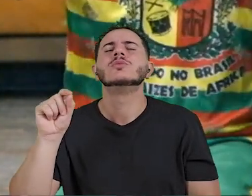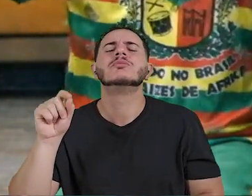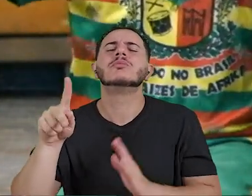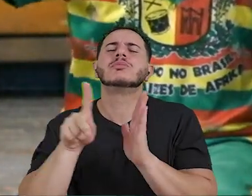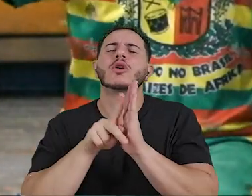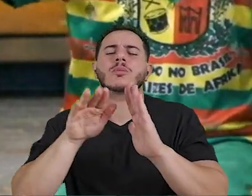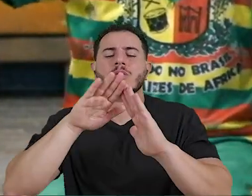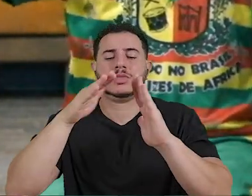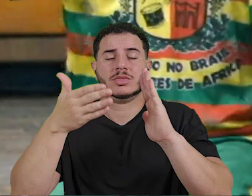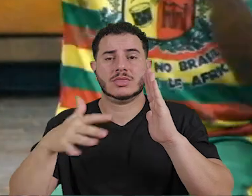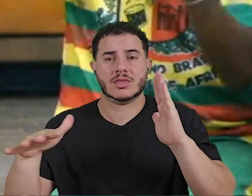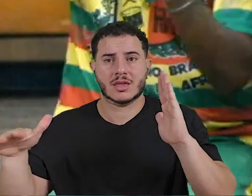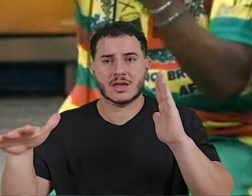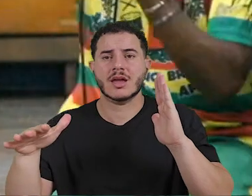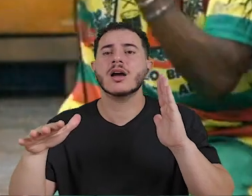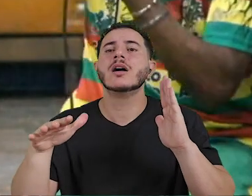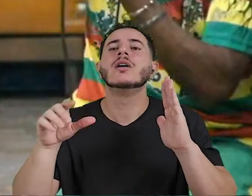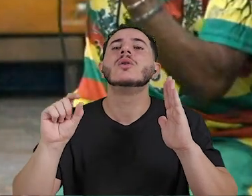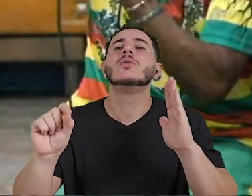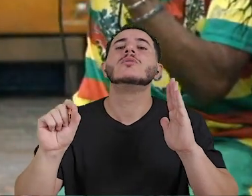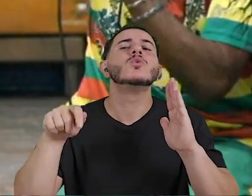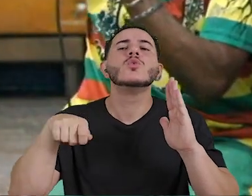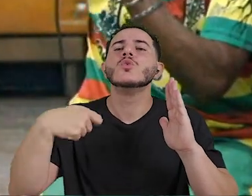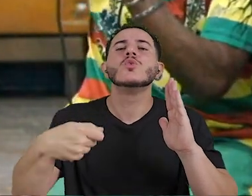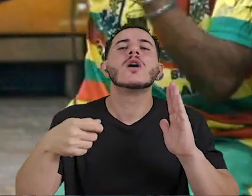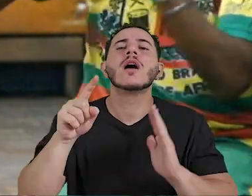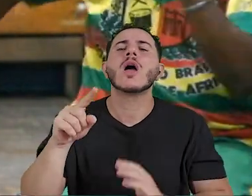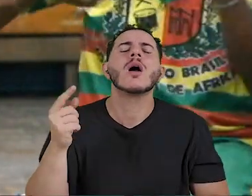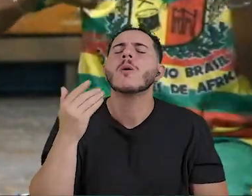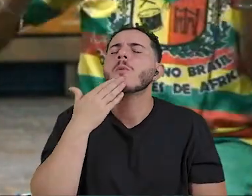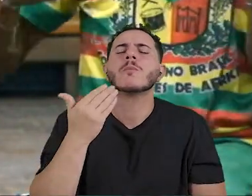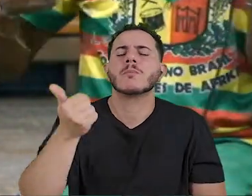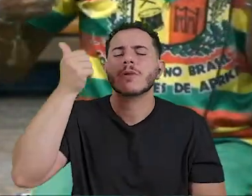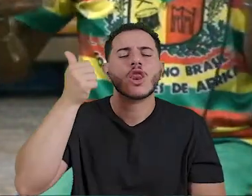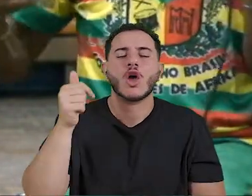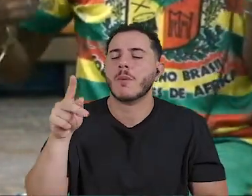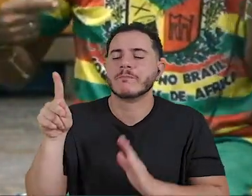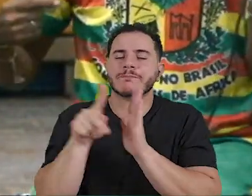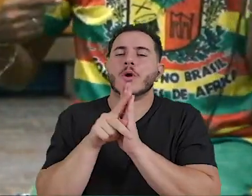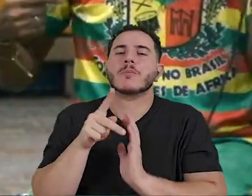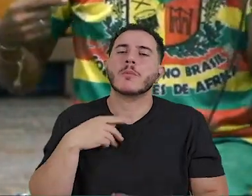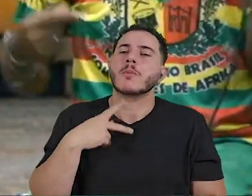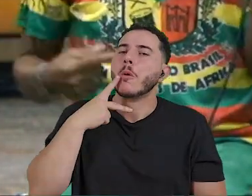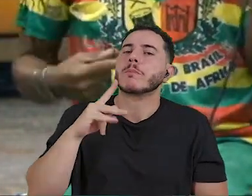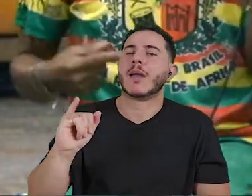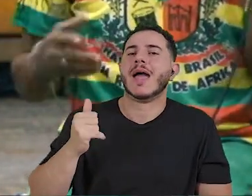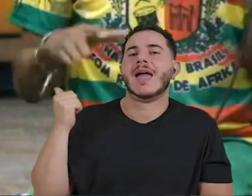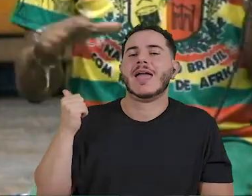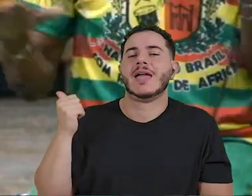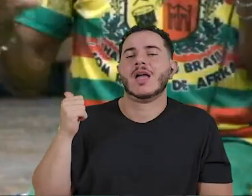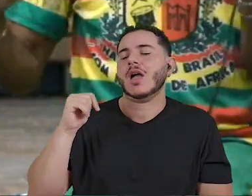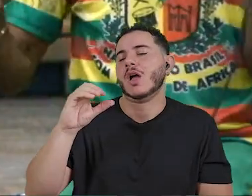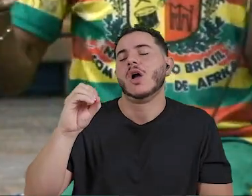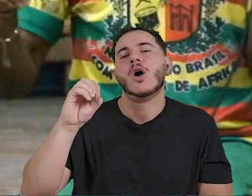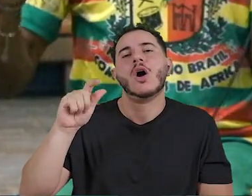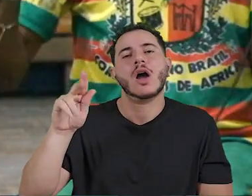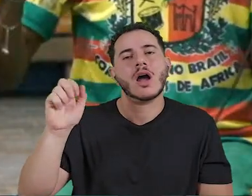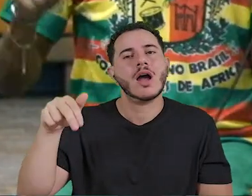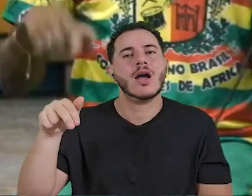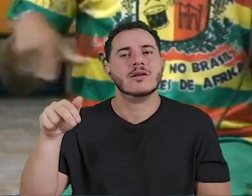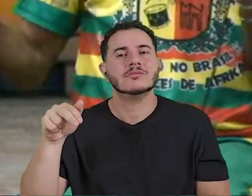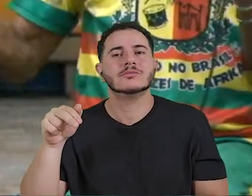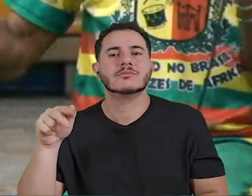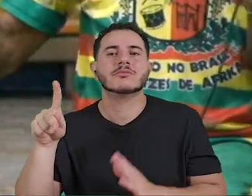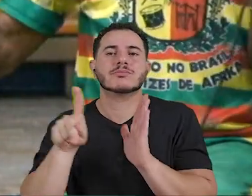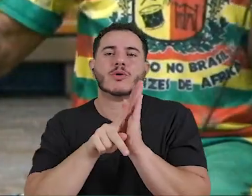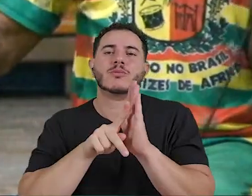Mariano, um dos melhores ogãs, meu pai, certo? E para todo canto que ele ia, ele carregava, como eu